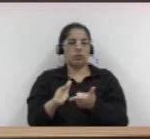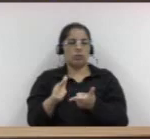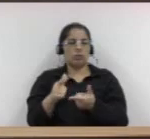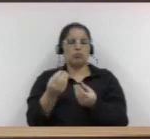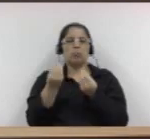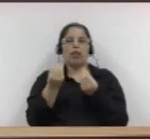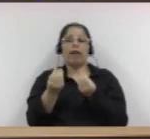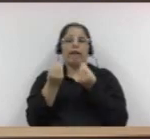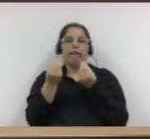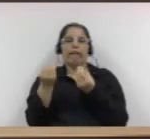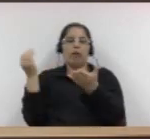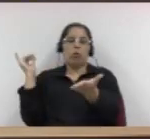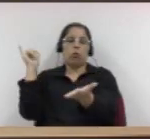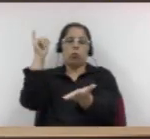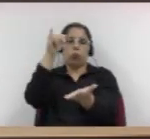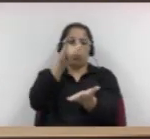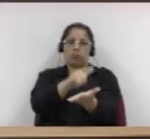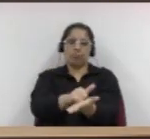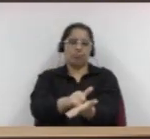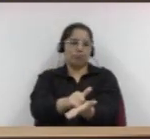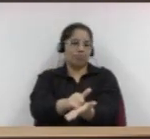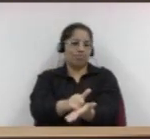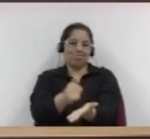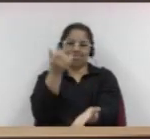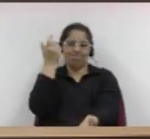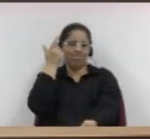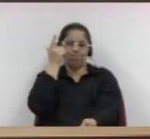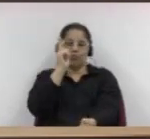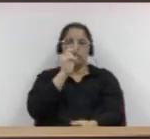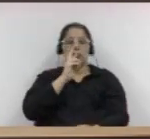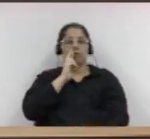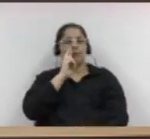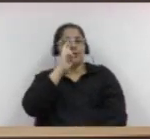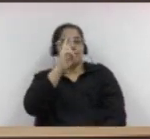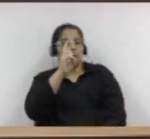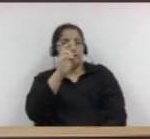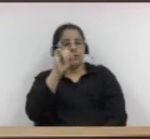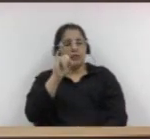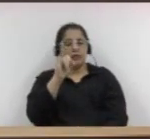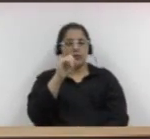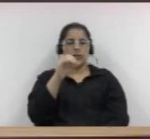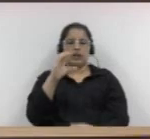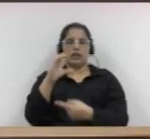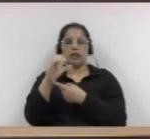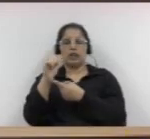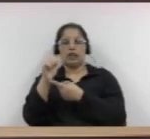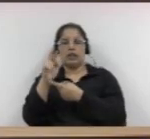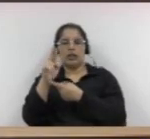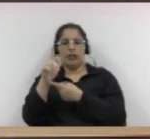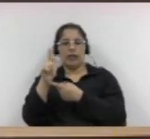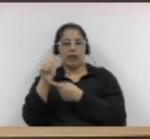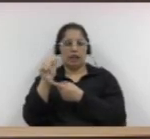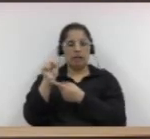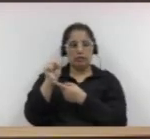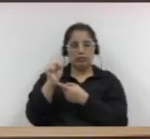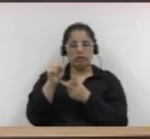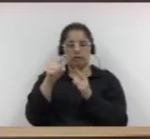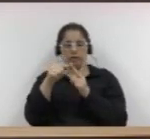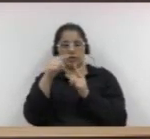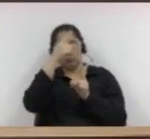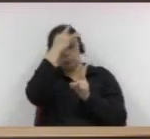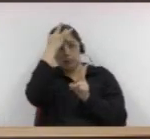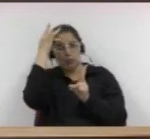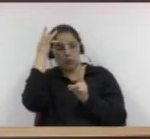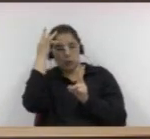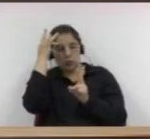aeroporto. Até no final não conseguimos encontrar, na verdade, se era de carga, se era de passageiros. No início teve uma metragem,